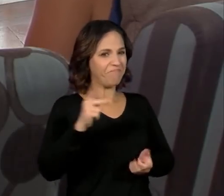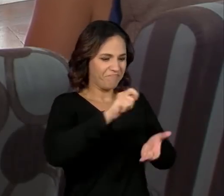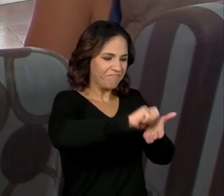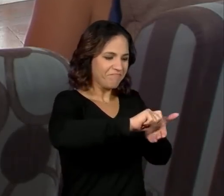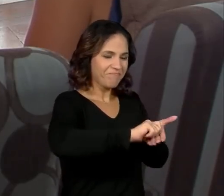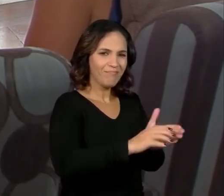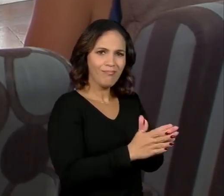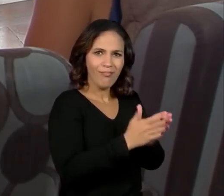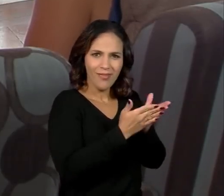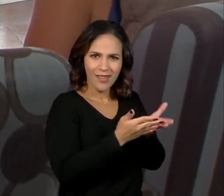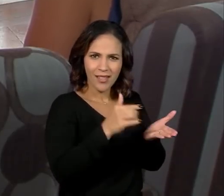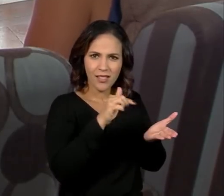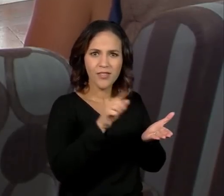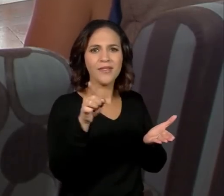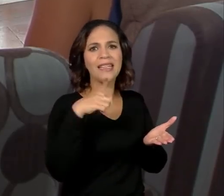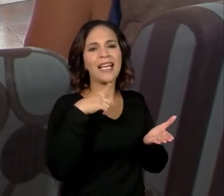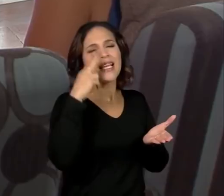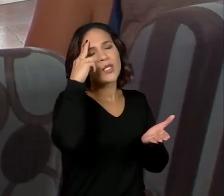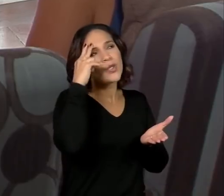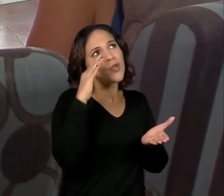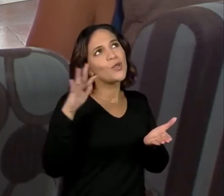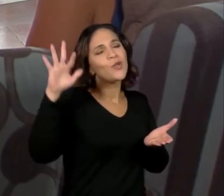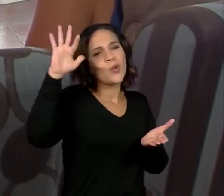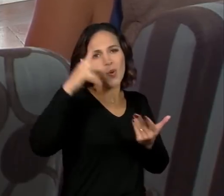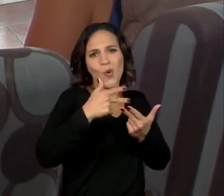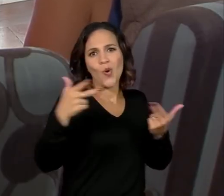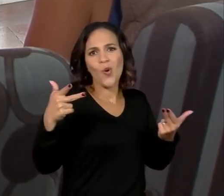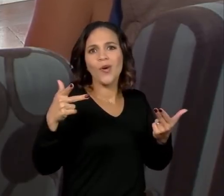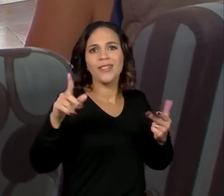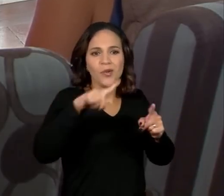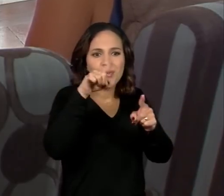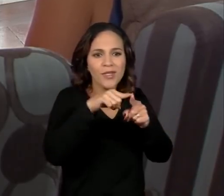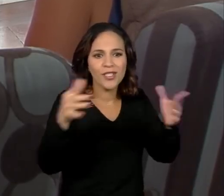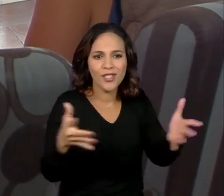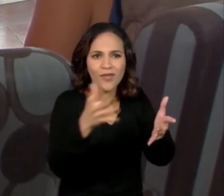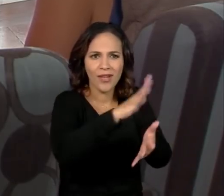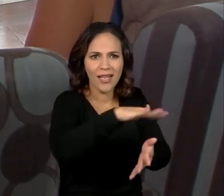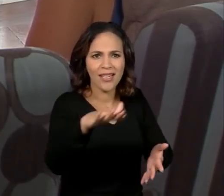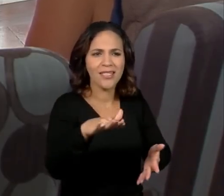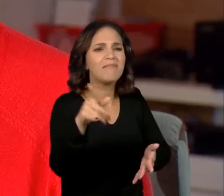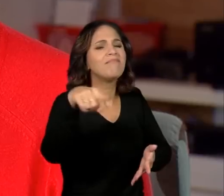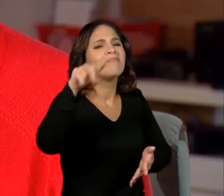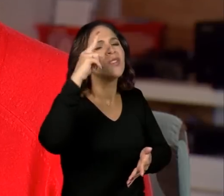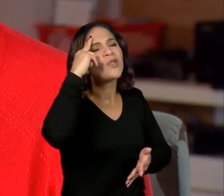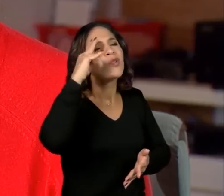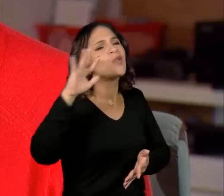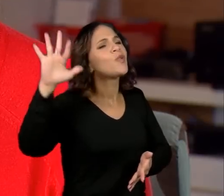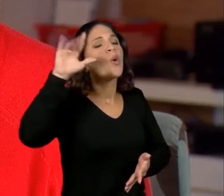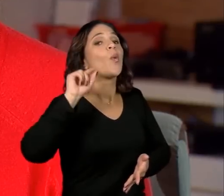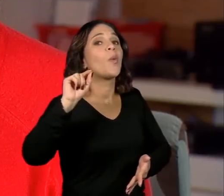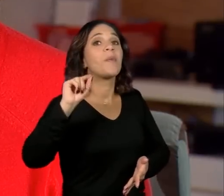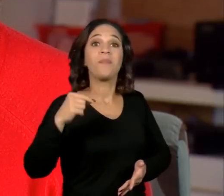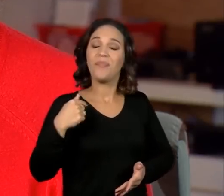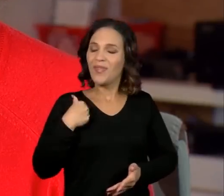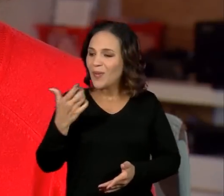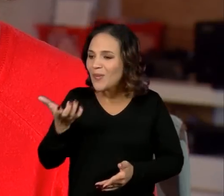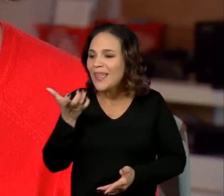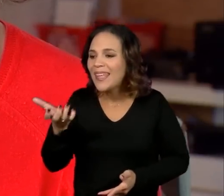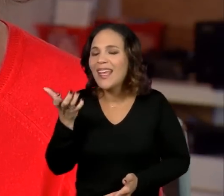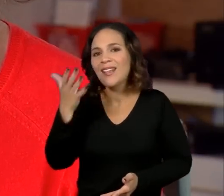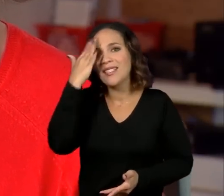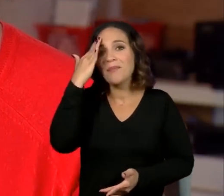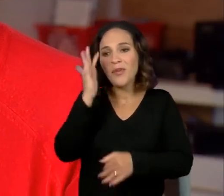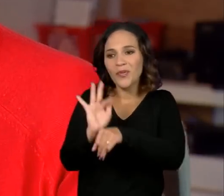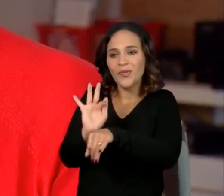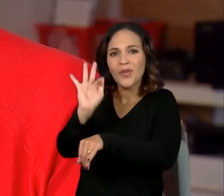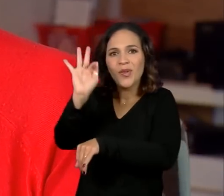esse, certamente vocês sonham algumas coisas para as crianças. Qual é o sonho de vocês? Eu adoraria, assim, saber que daqui a um